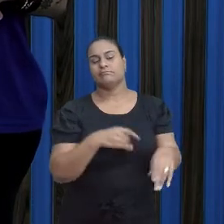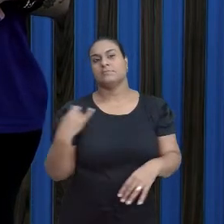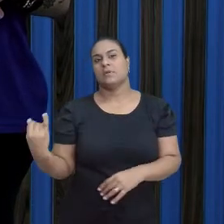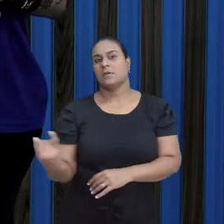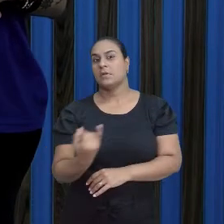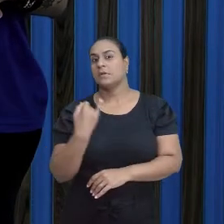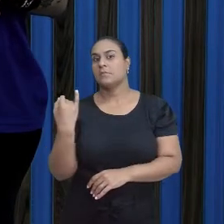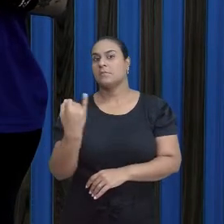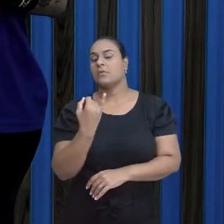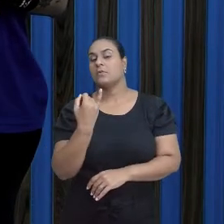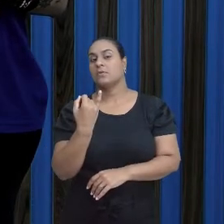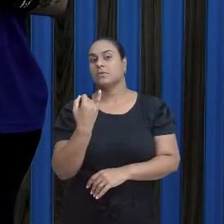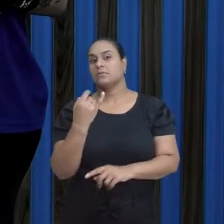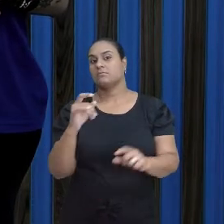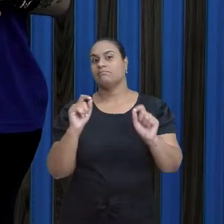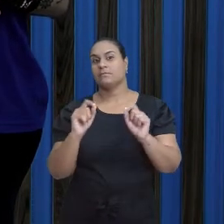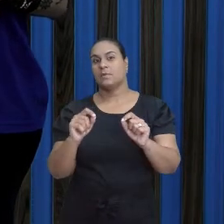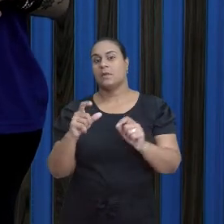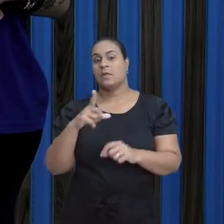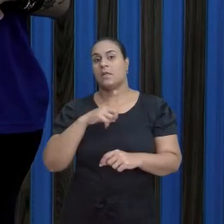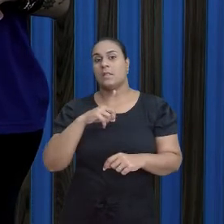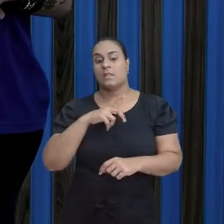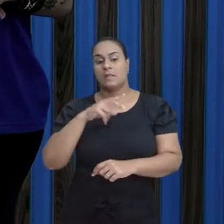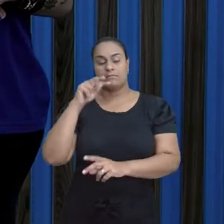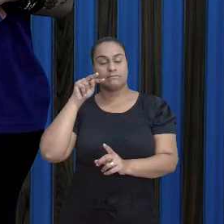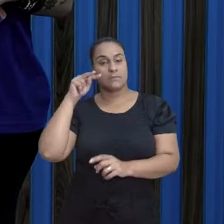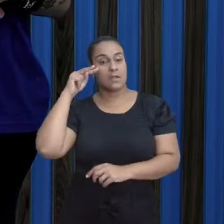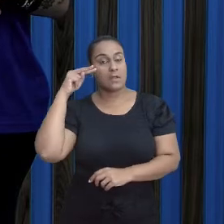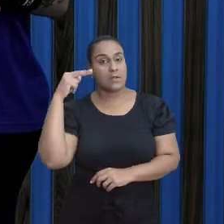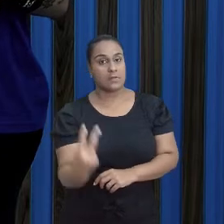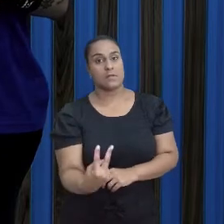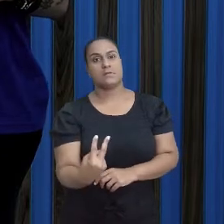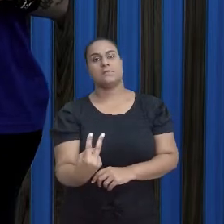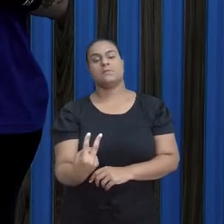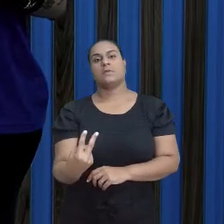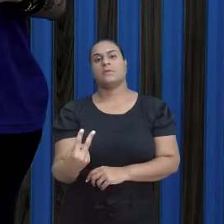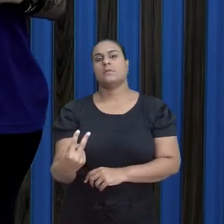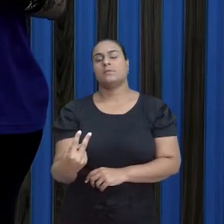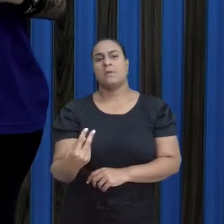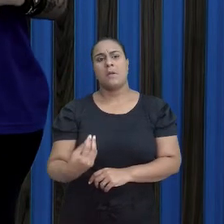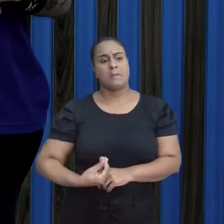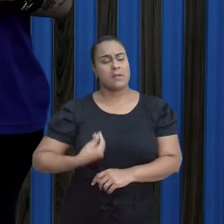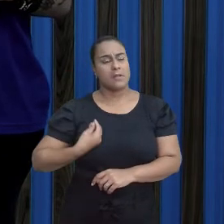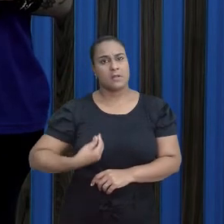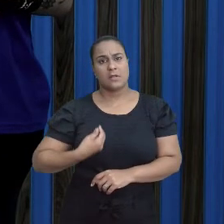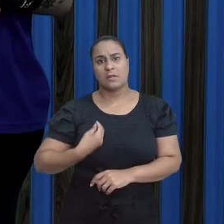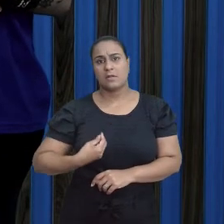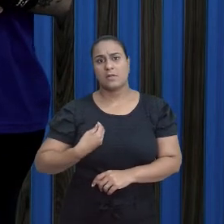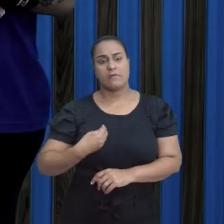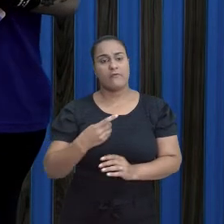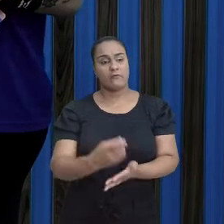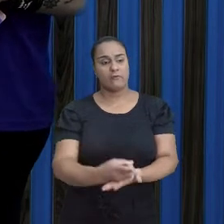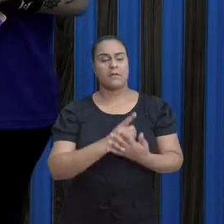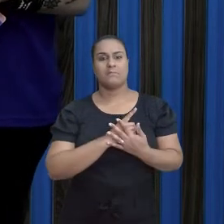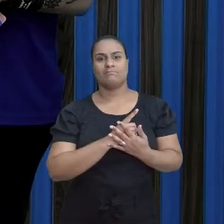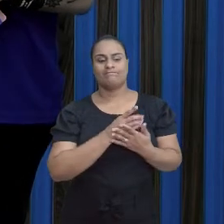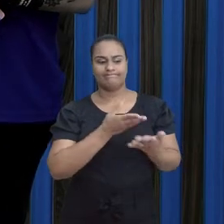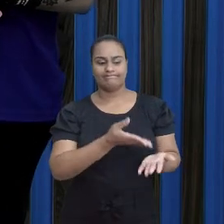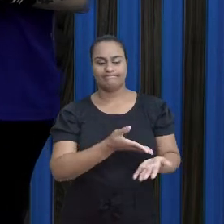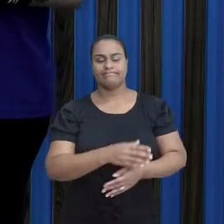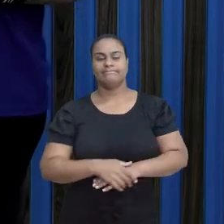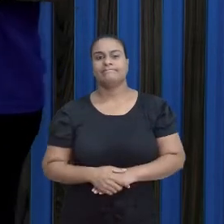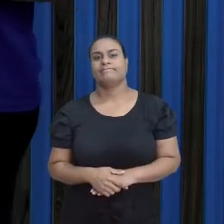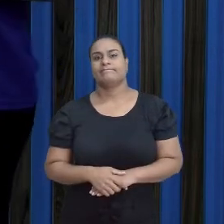que eles tenham esse reconhecimento para que eles possam viver de uma forma mais digna,